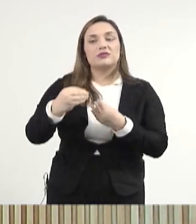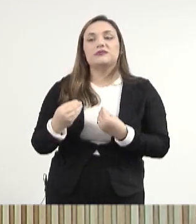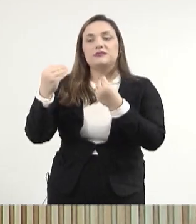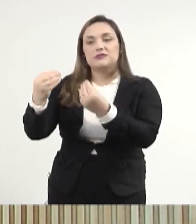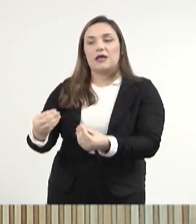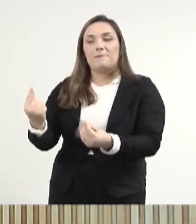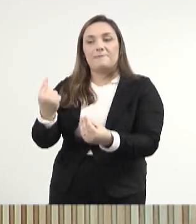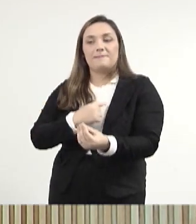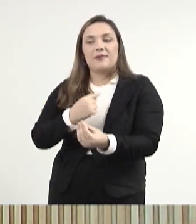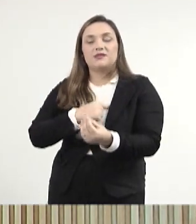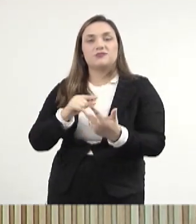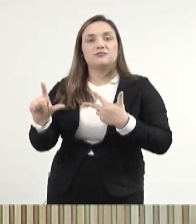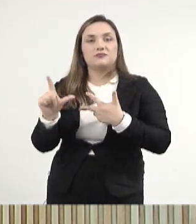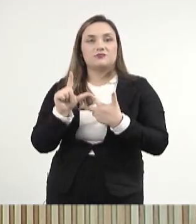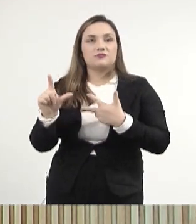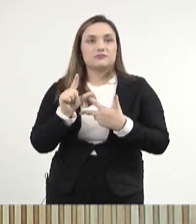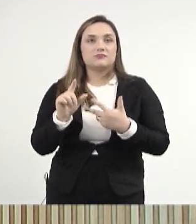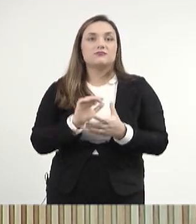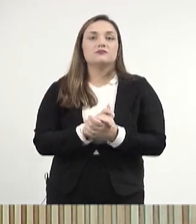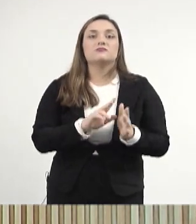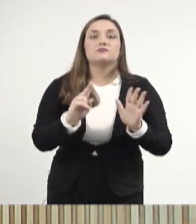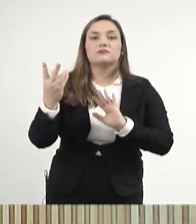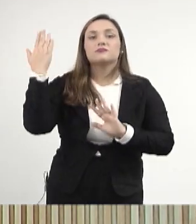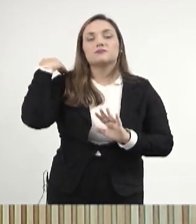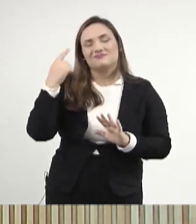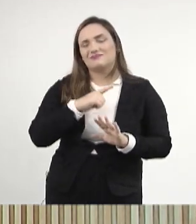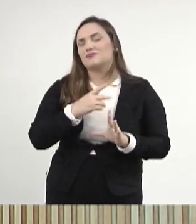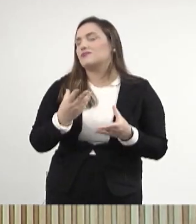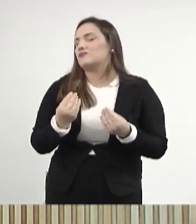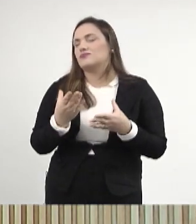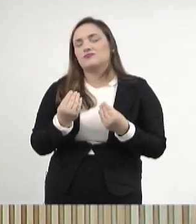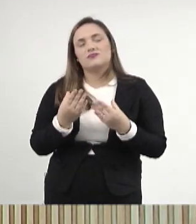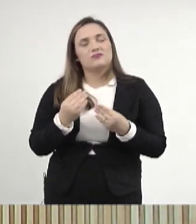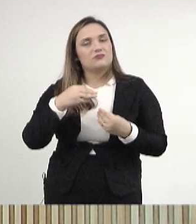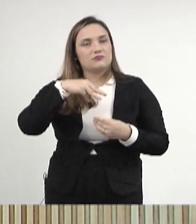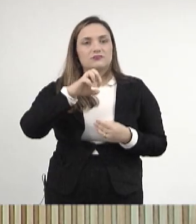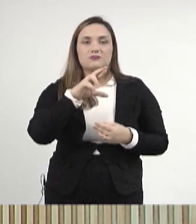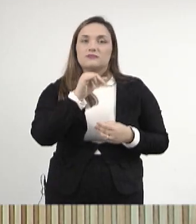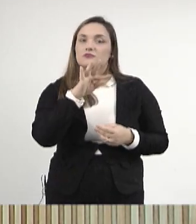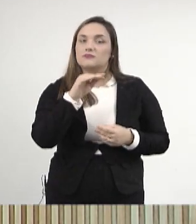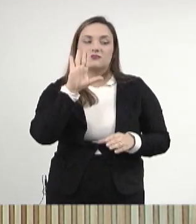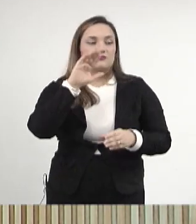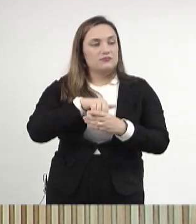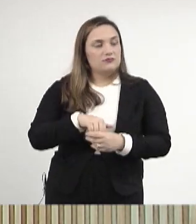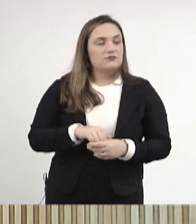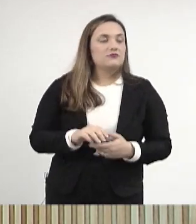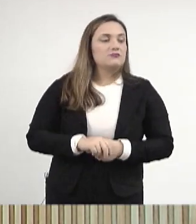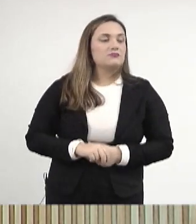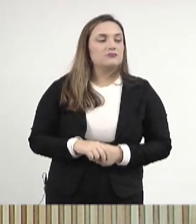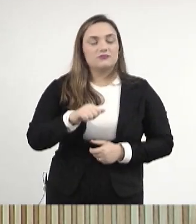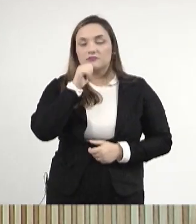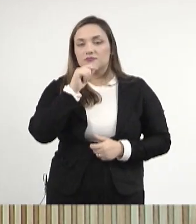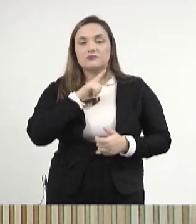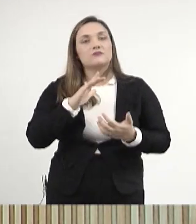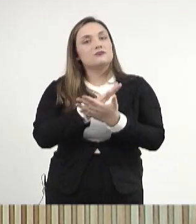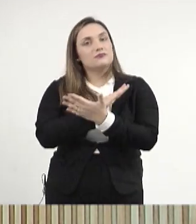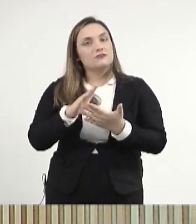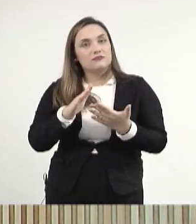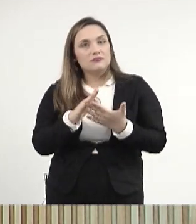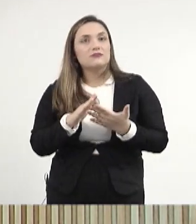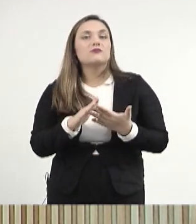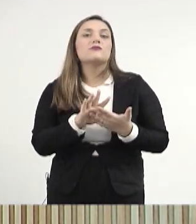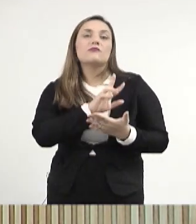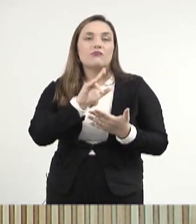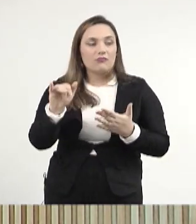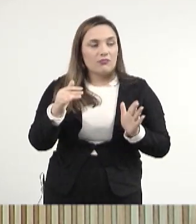concede comenda de mérito legislativo. Na semana passada nós tivemos várias comendas sendo votadas, então ainda algumas resoluções estão